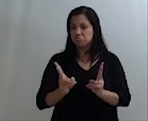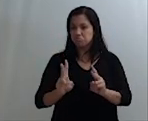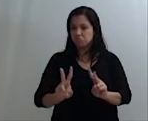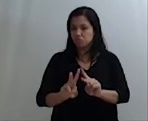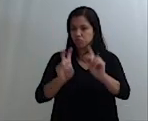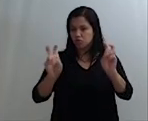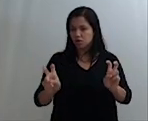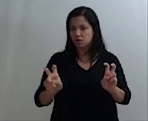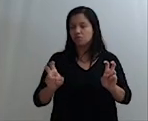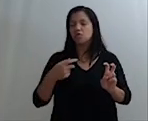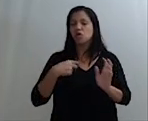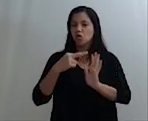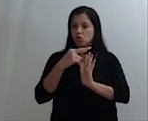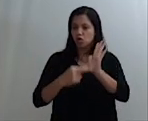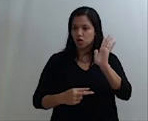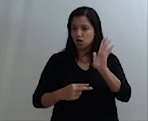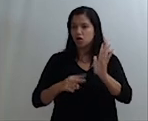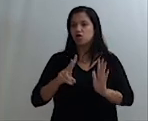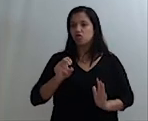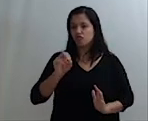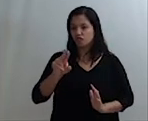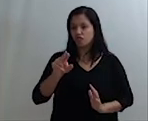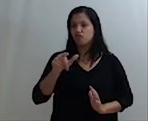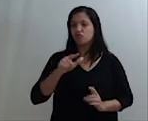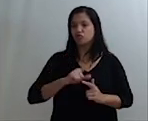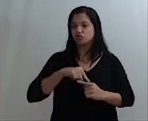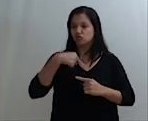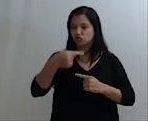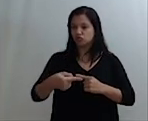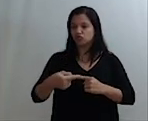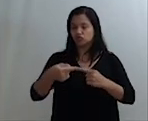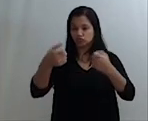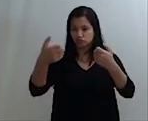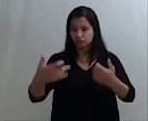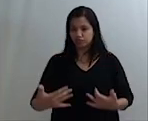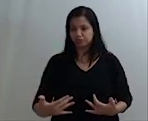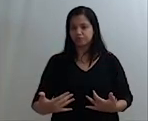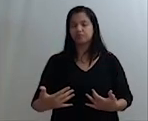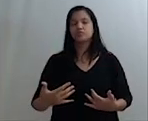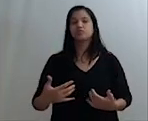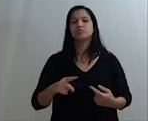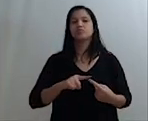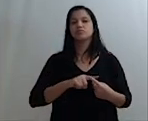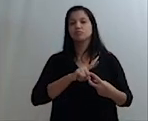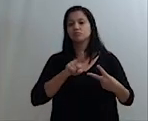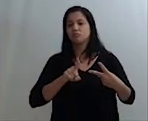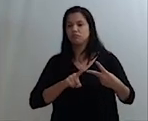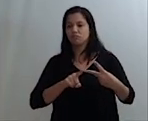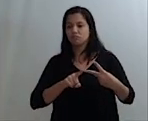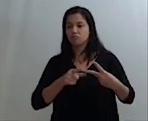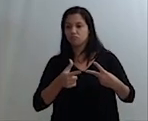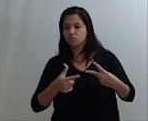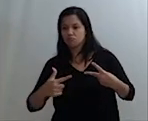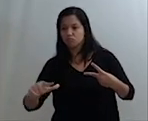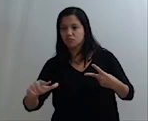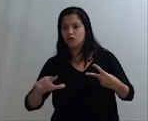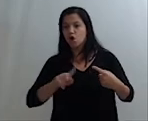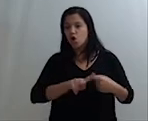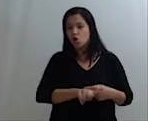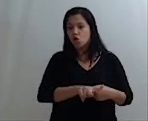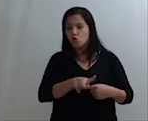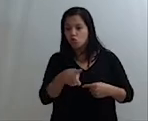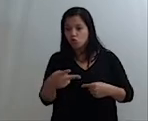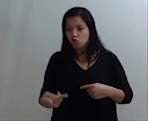e e vou a ele me reportar em segu ida quanto à questão da decretação da a conversão de ofício da